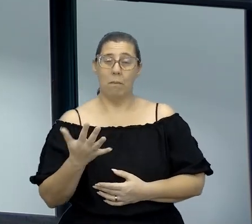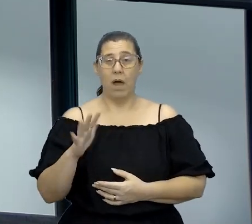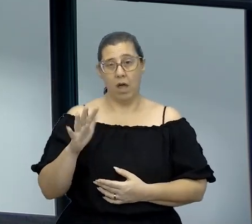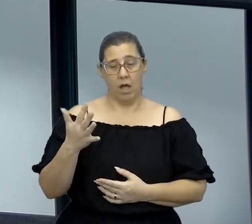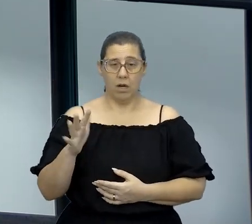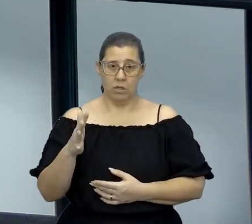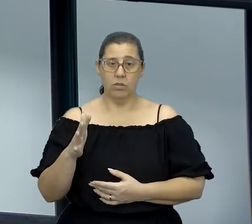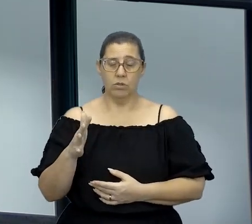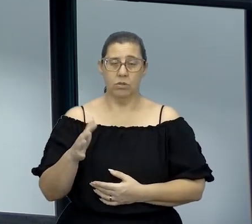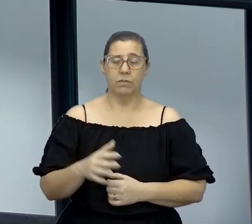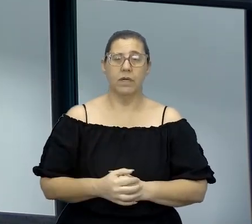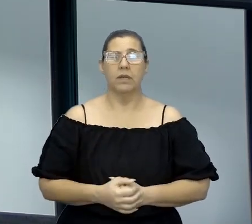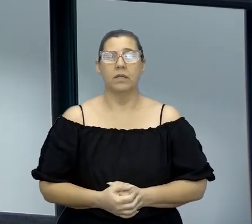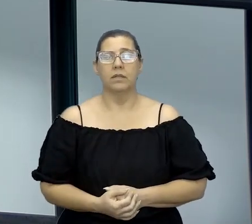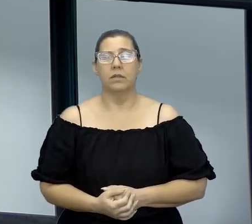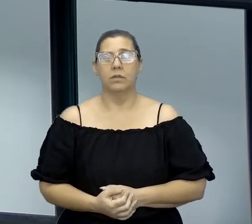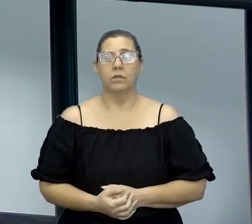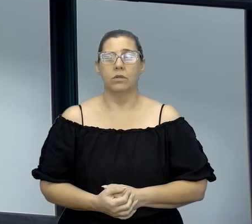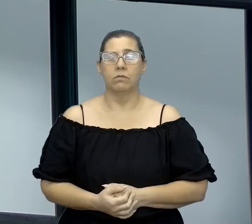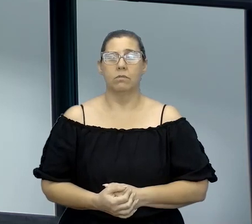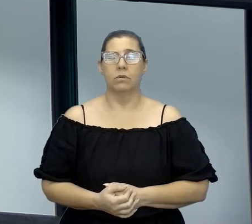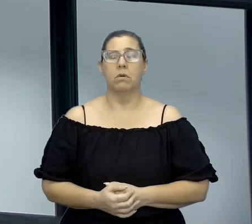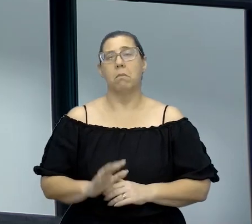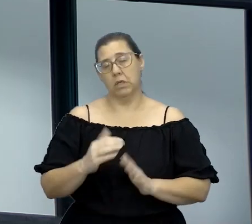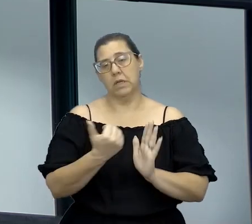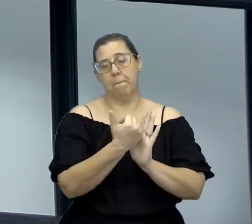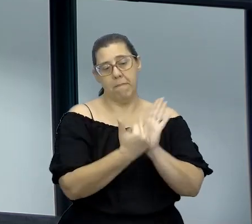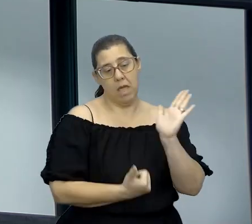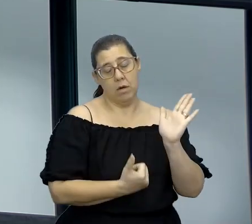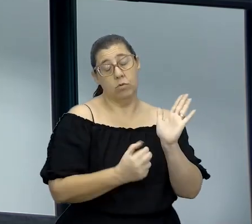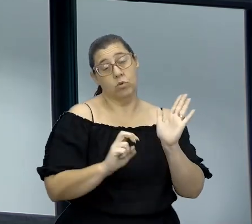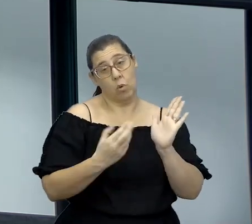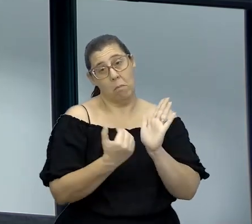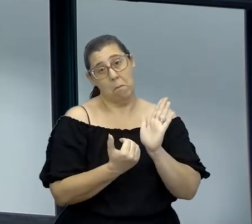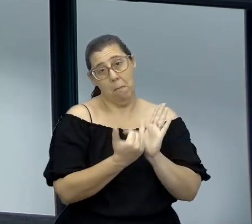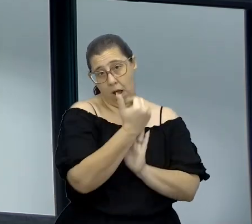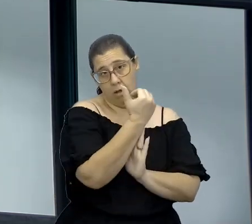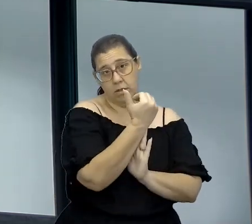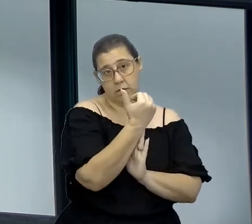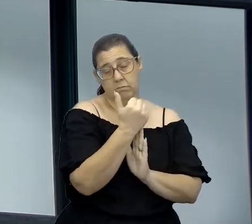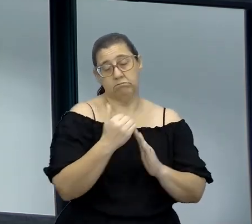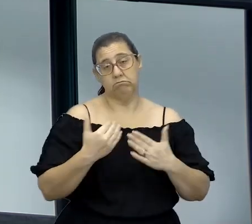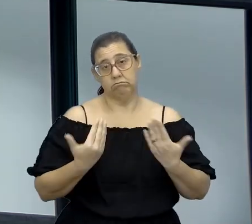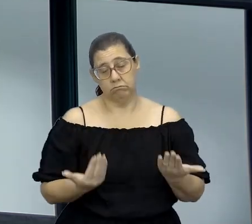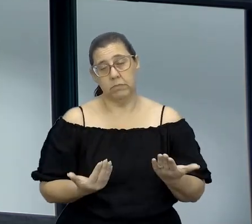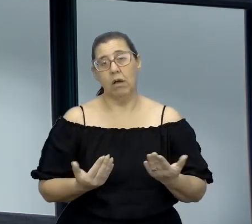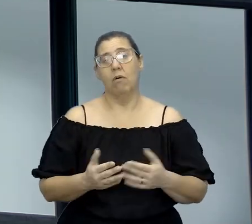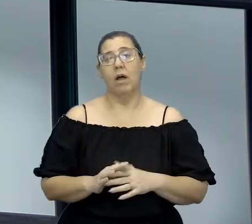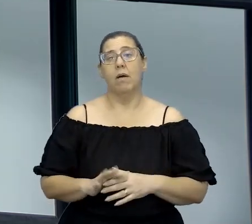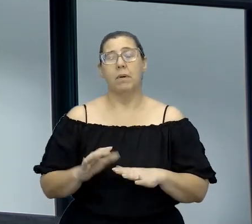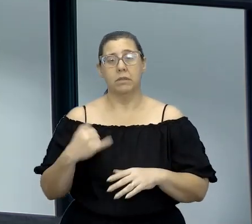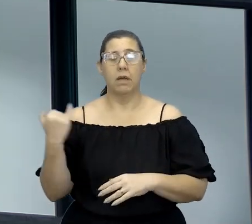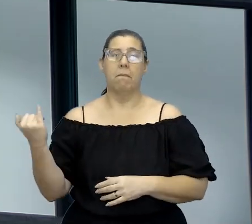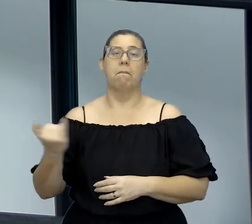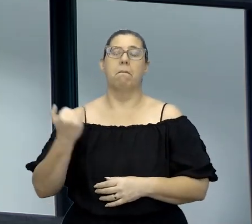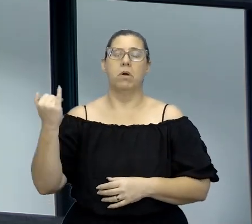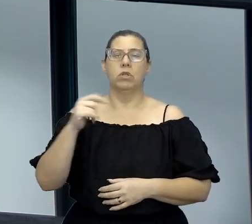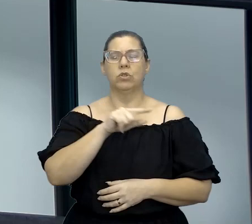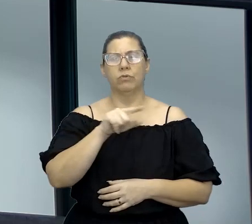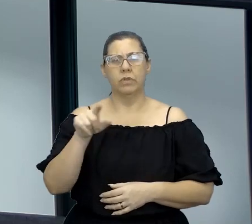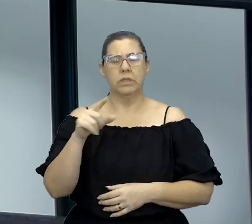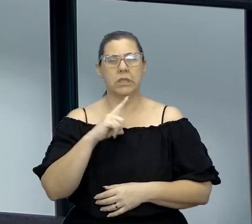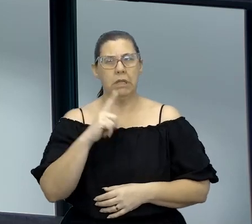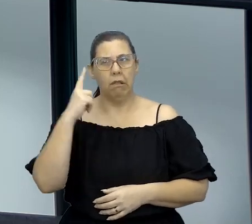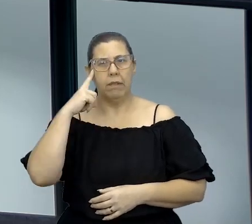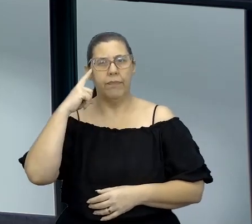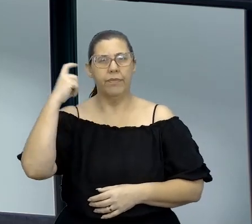então é um previsto, mas pode ser menos ou mais, né? Então é por isso que é importante vocês terem